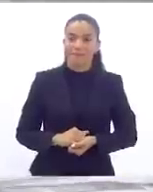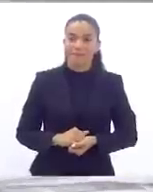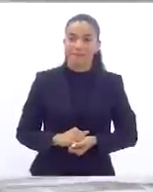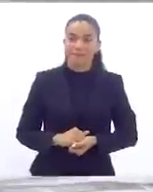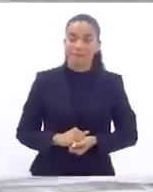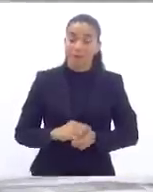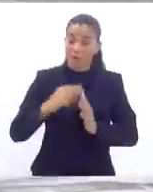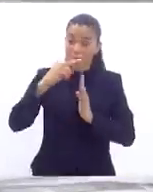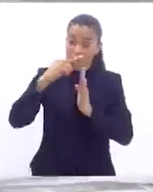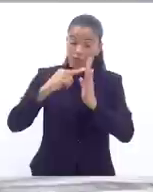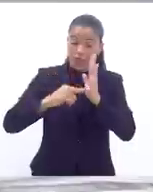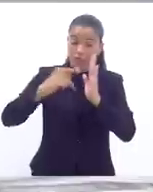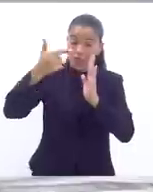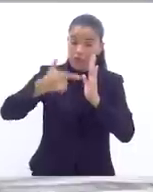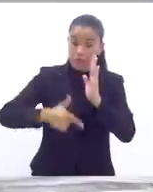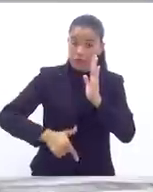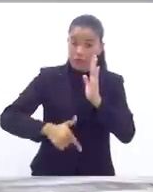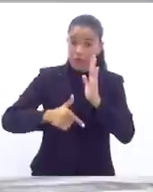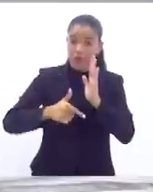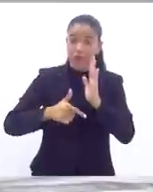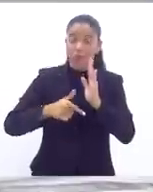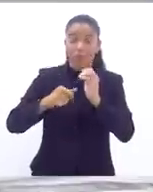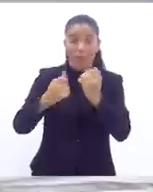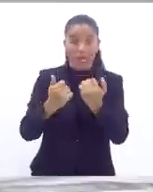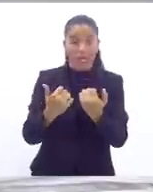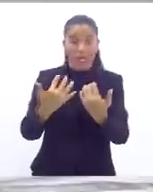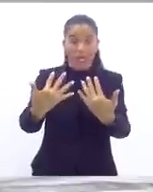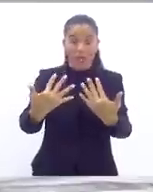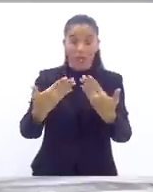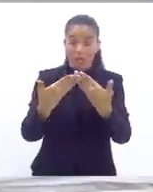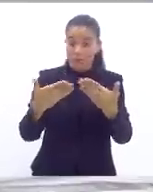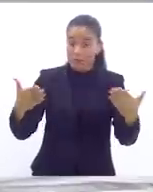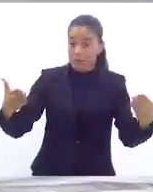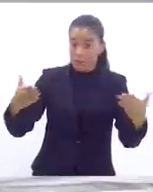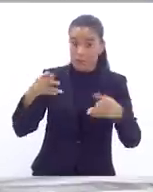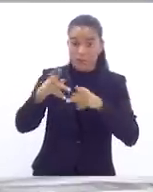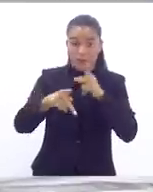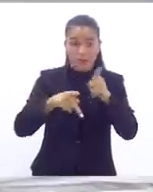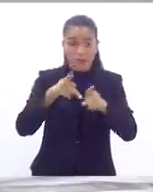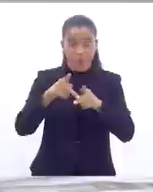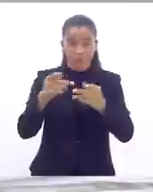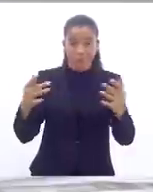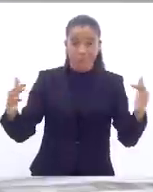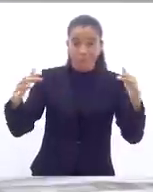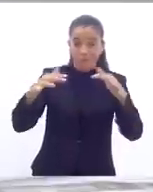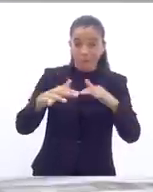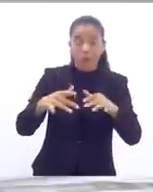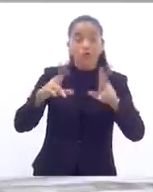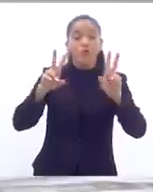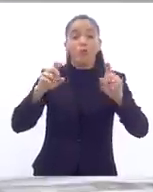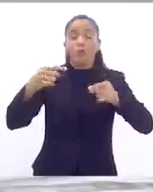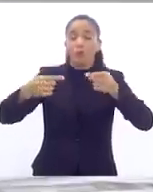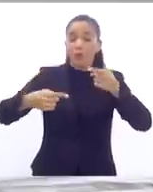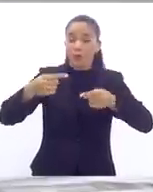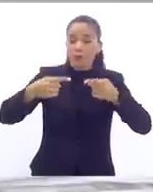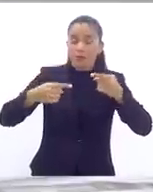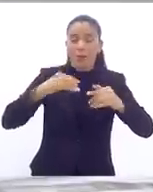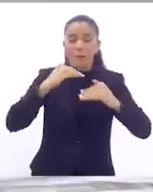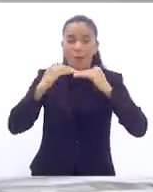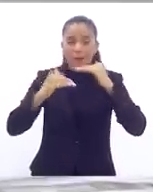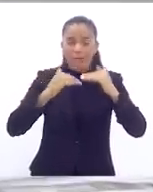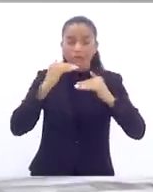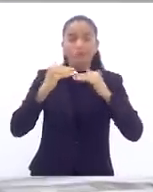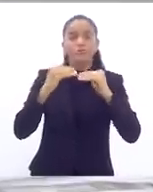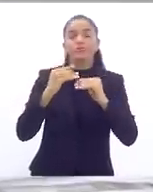Vou ler novamente a audiência pública Versa sobre o debate sobre as